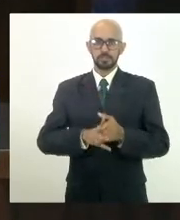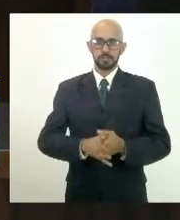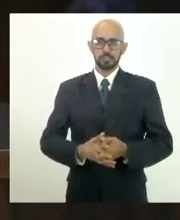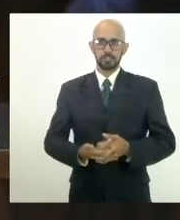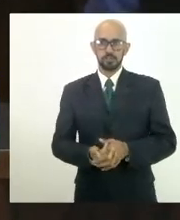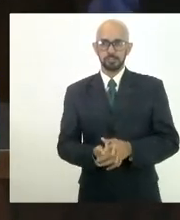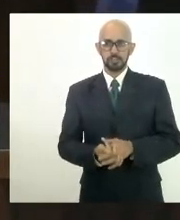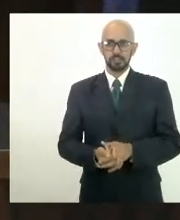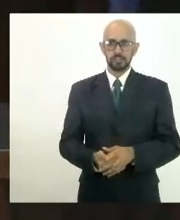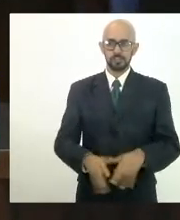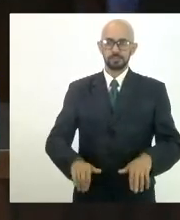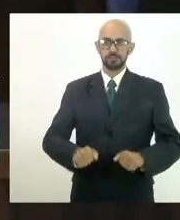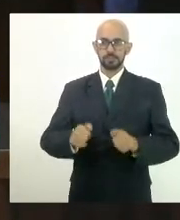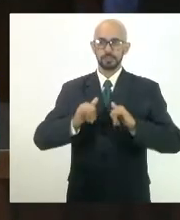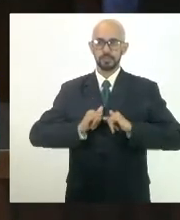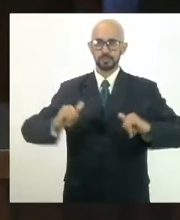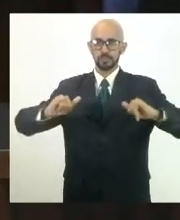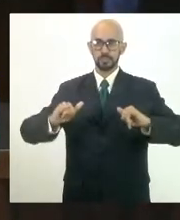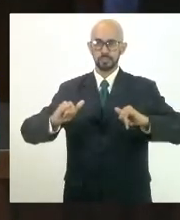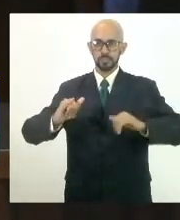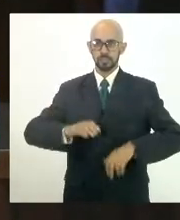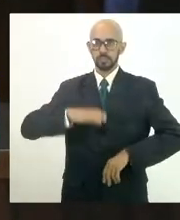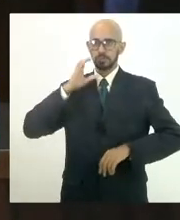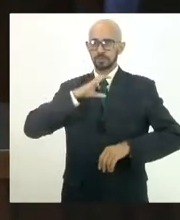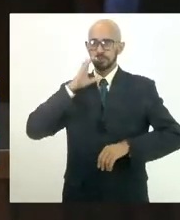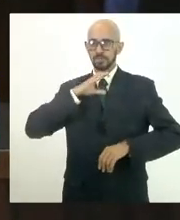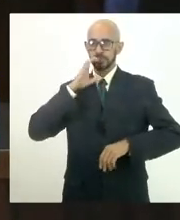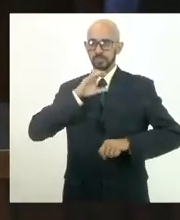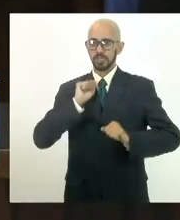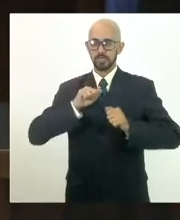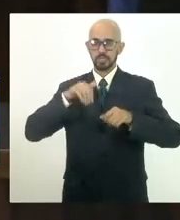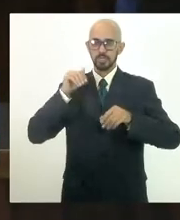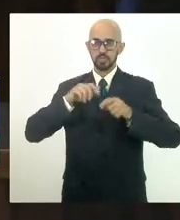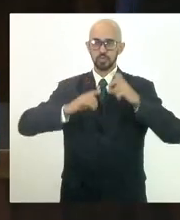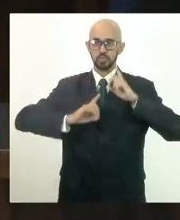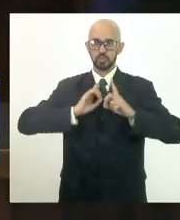Anuncio, em regime de urgência, em votação, em discussão única,